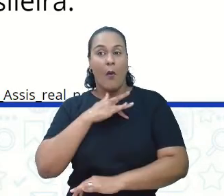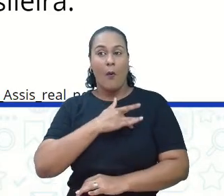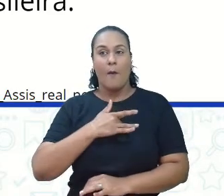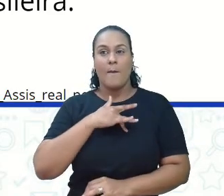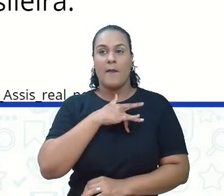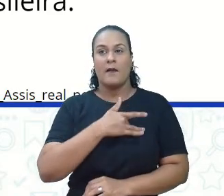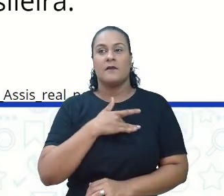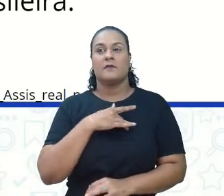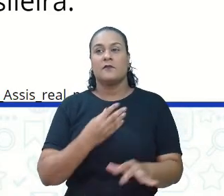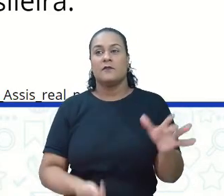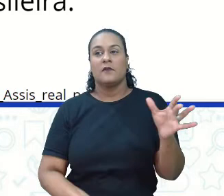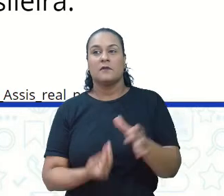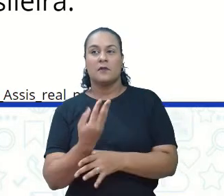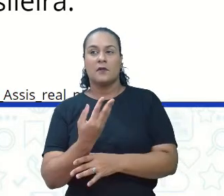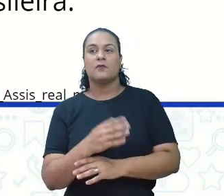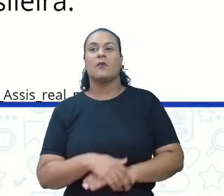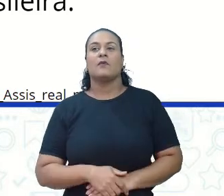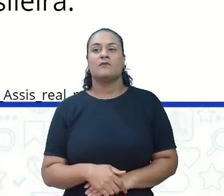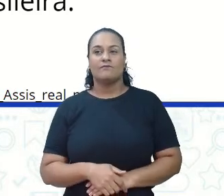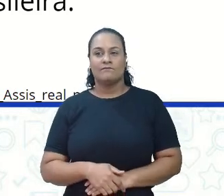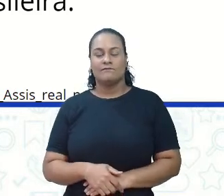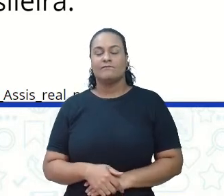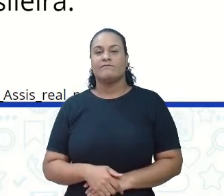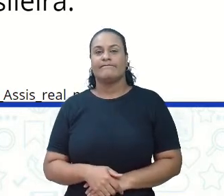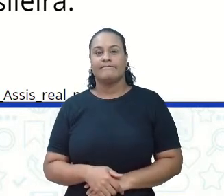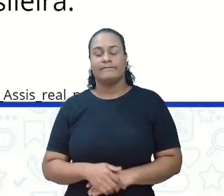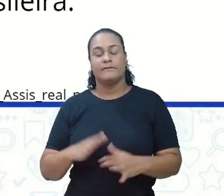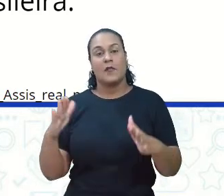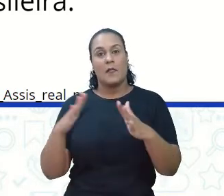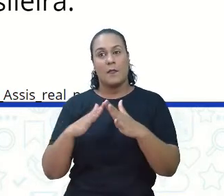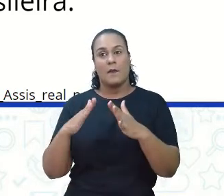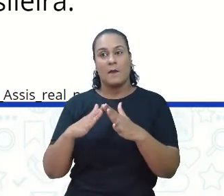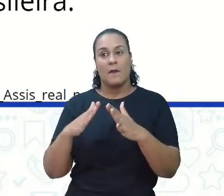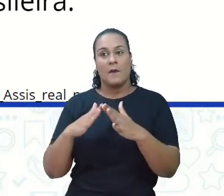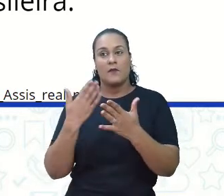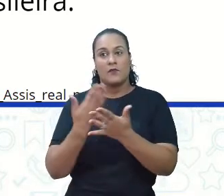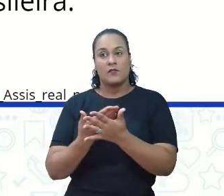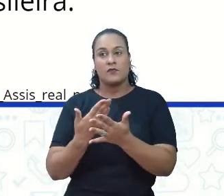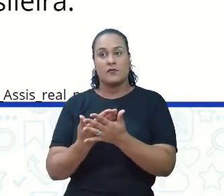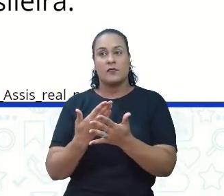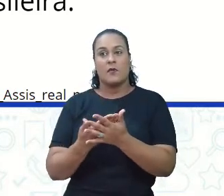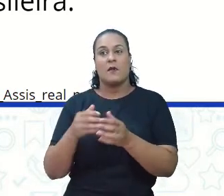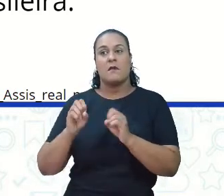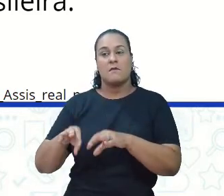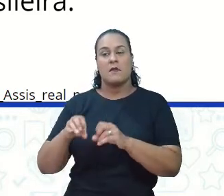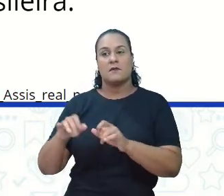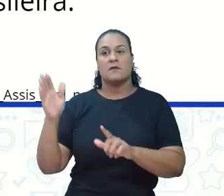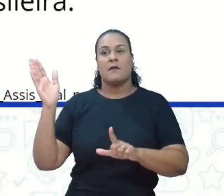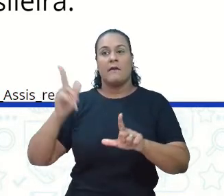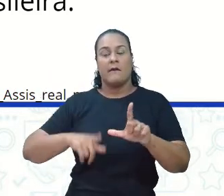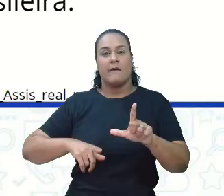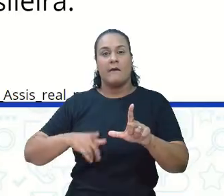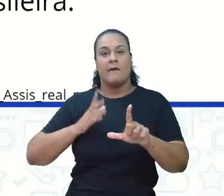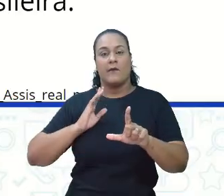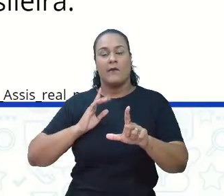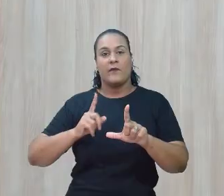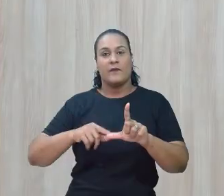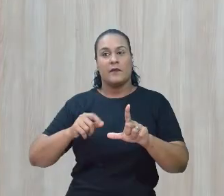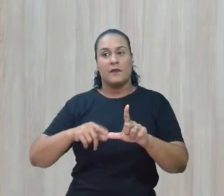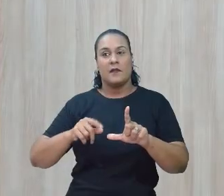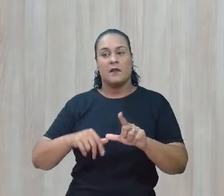de Letras, certo? E autor dos mais famosos e relevantes romances da literatura brasileira, que eu acho que é um fato